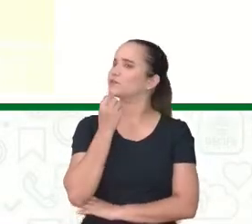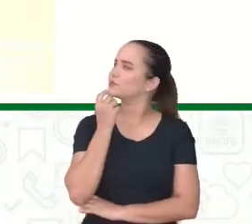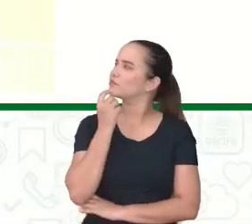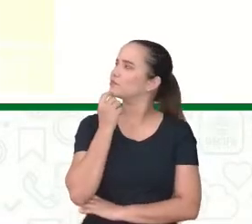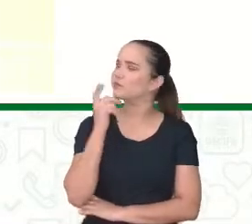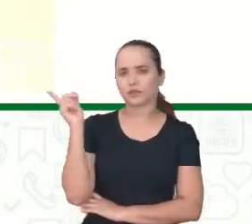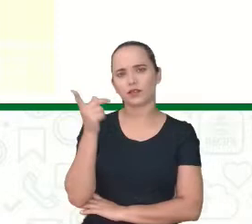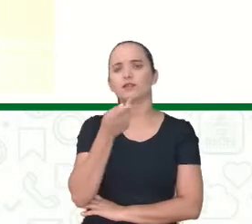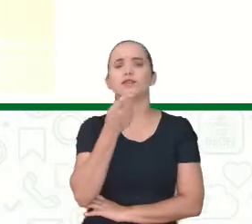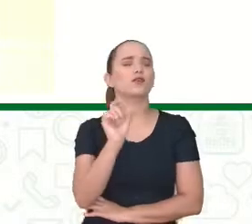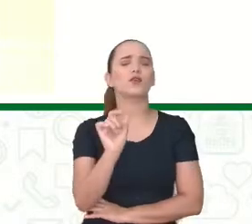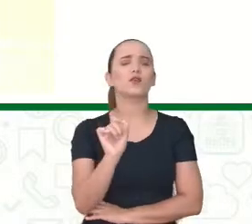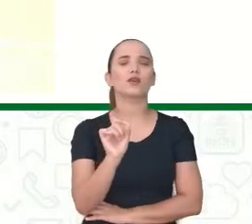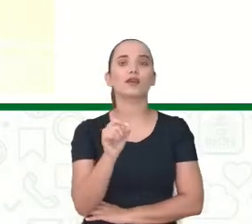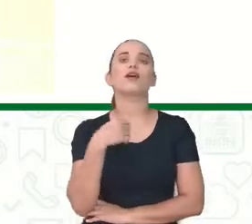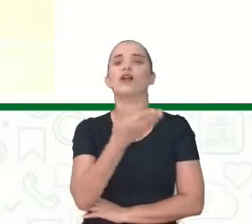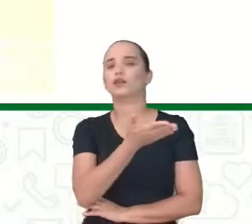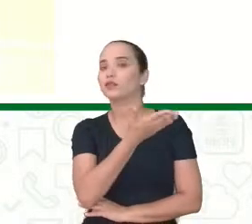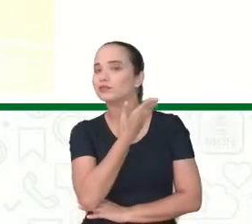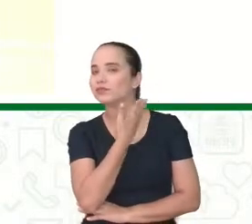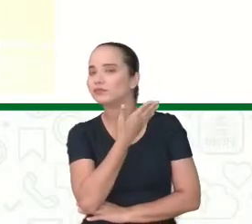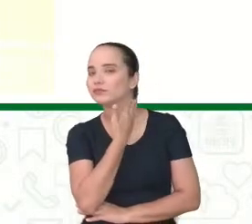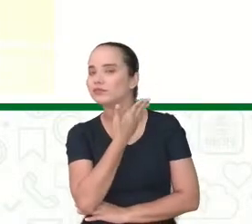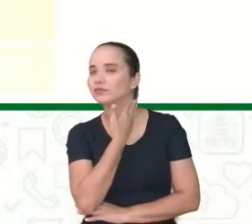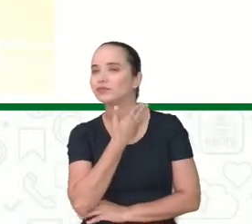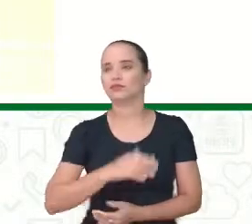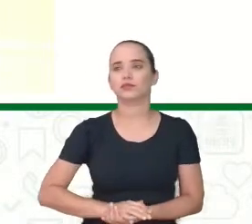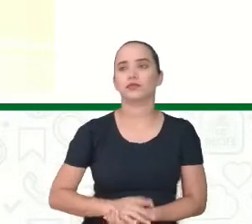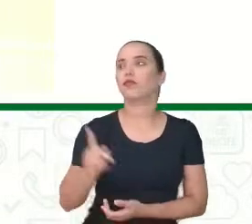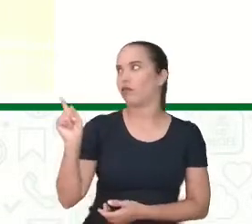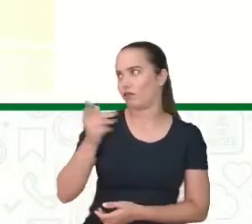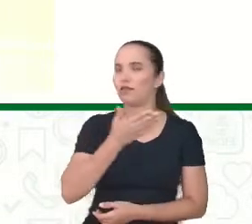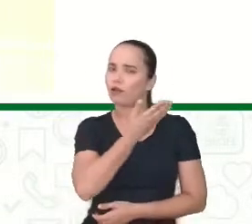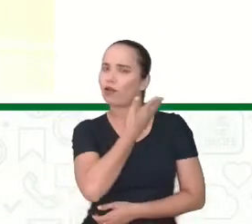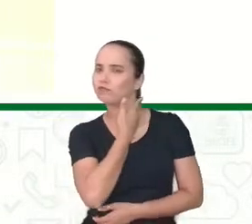A moça está conversando, ela está relatando algo.